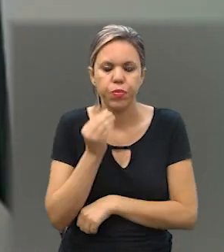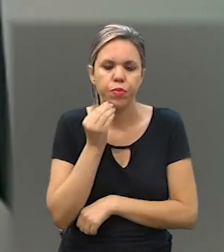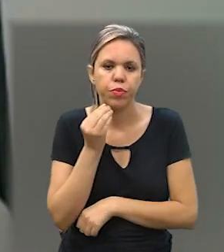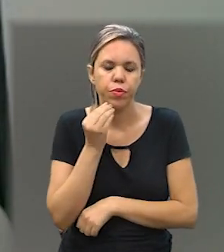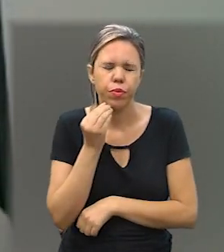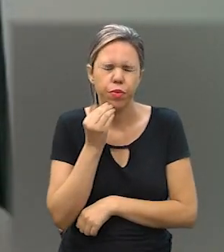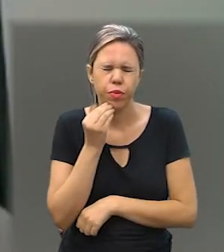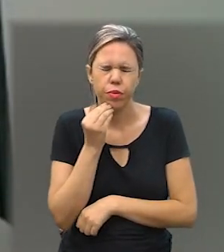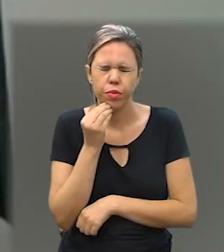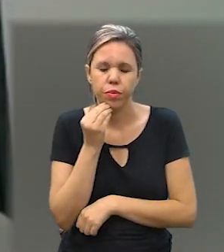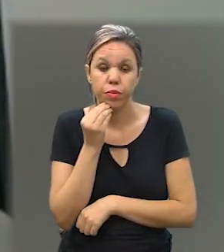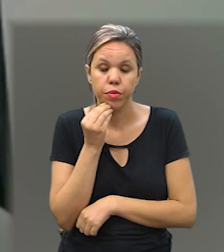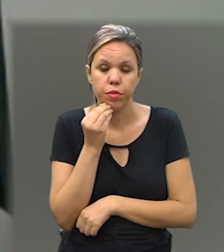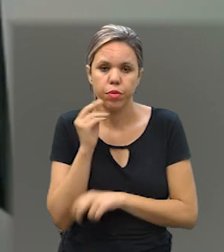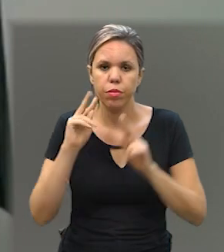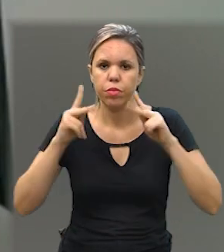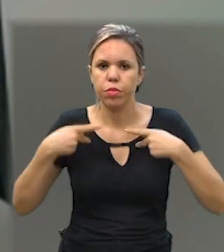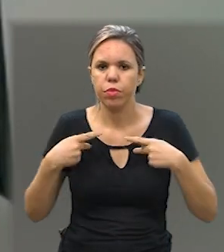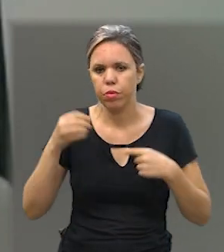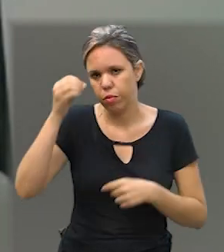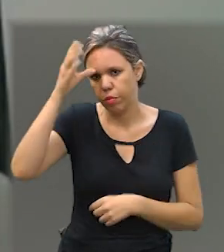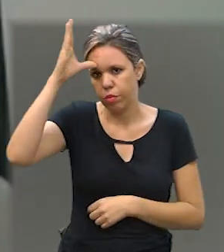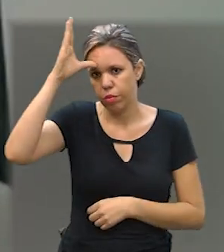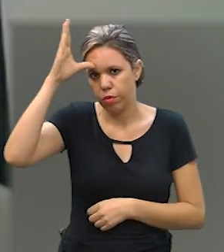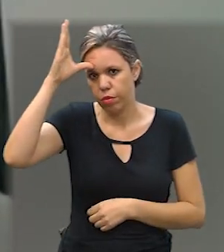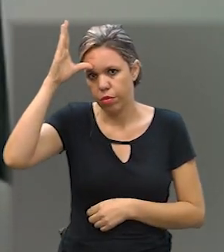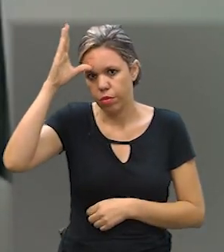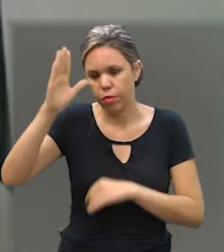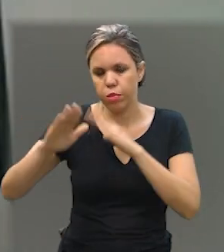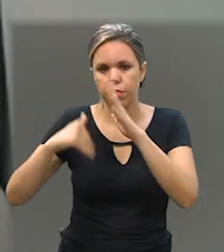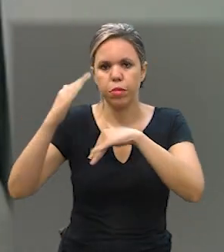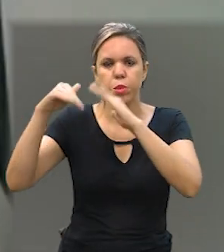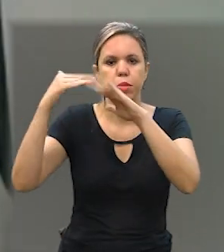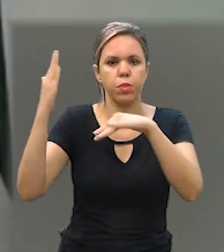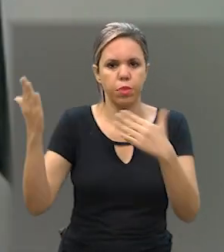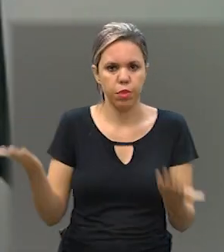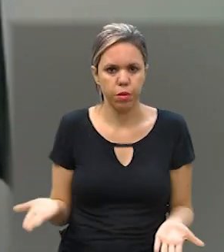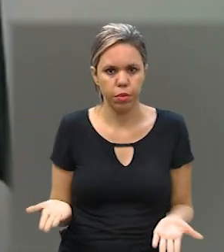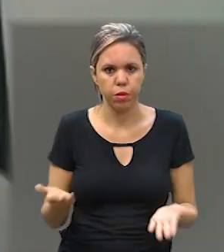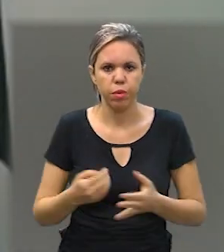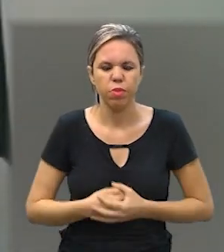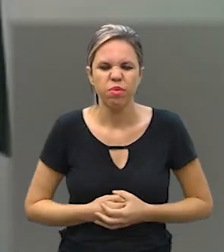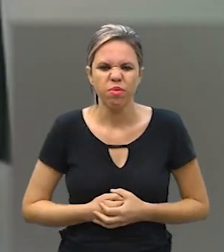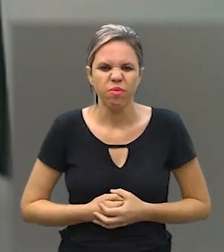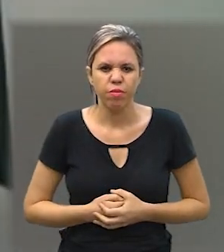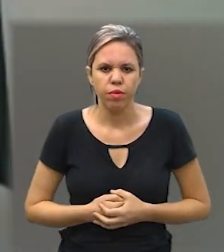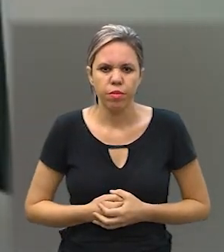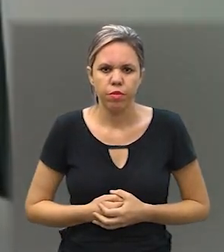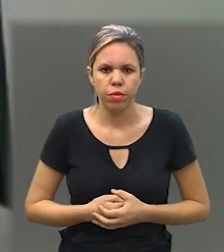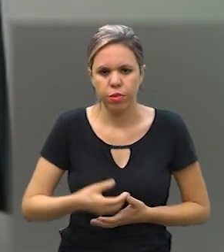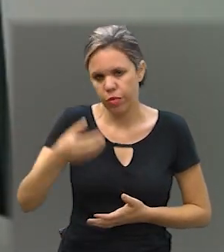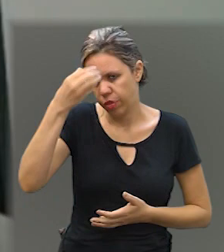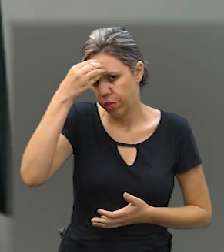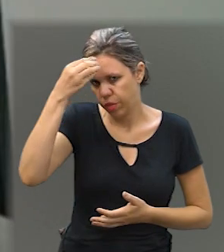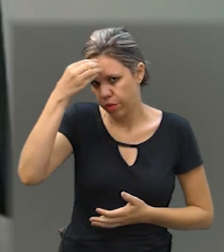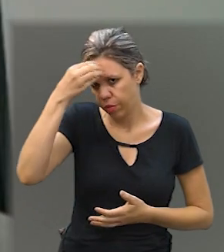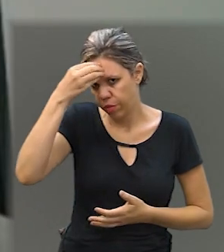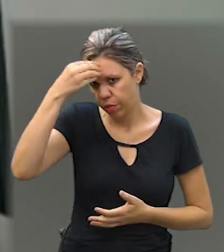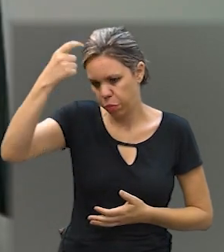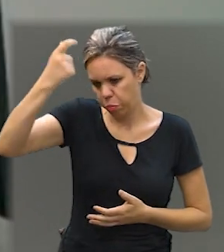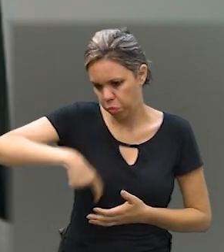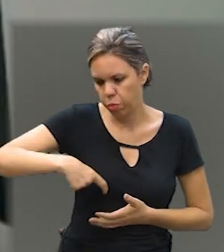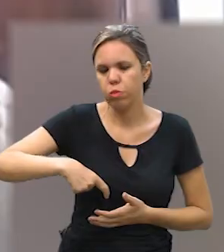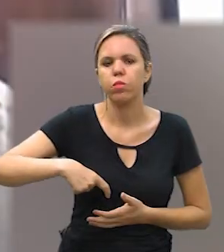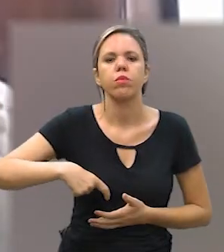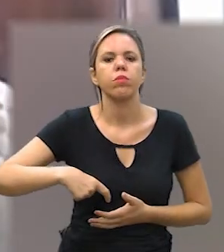gente vai dar oportunidade para o ser humano crescer, para o ser humano se desenvolver, e é ali que é formado o caráter